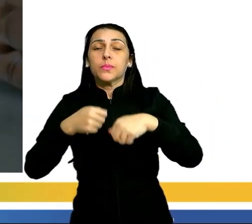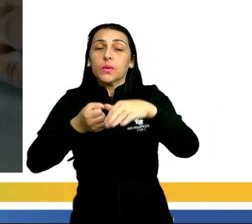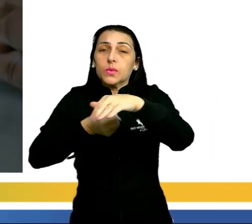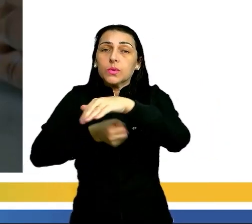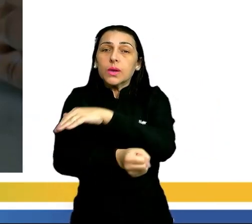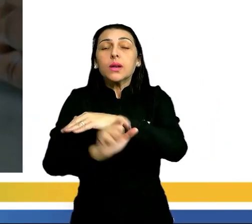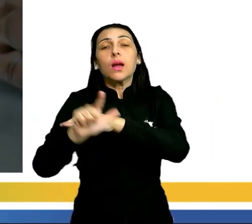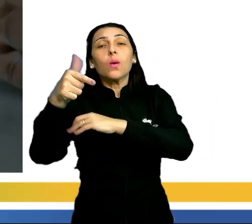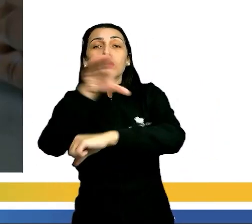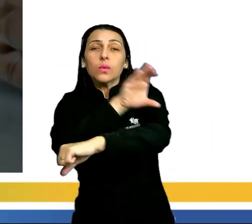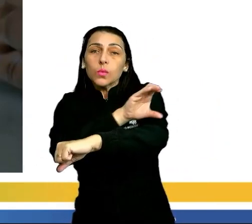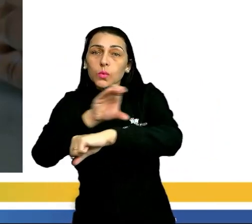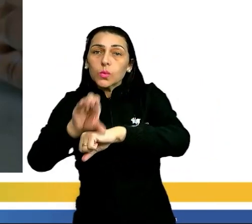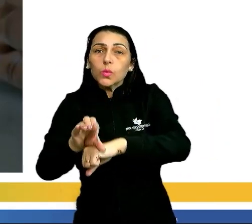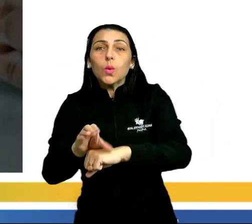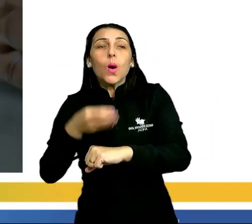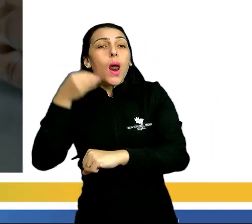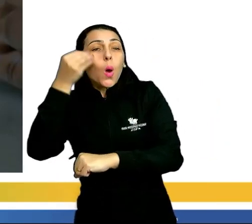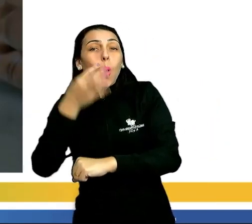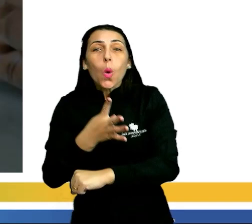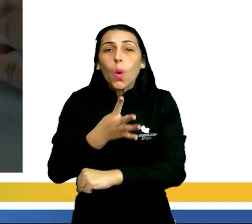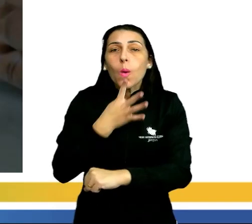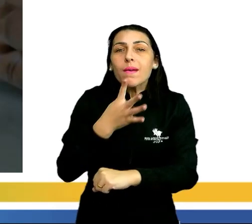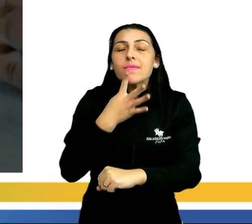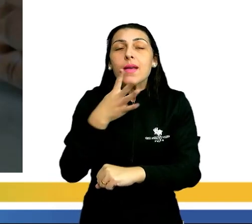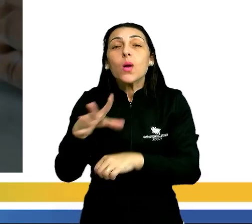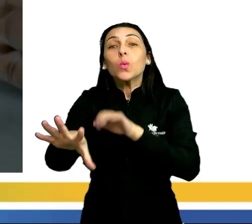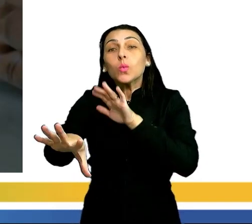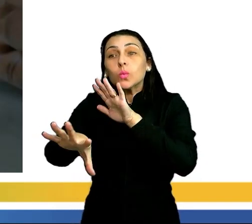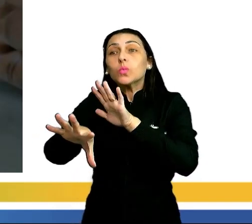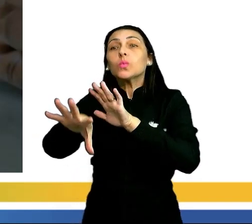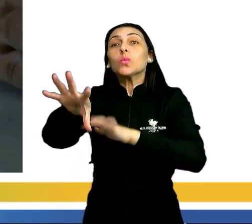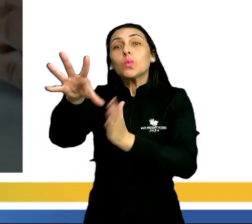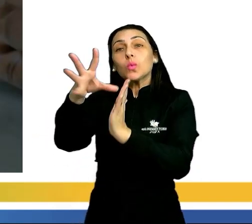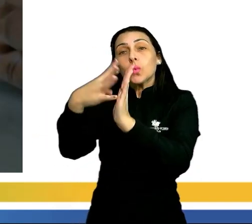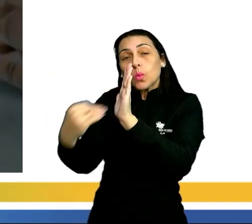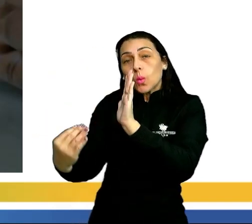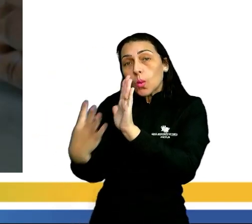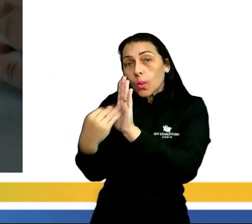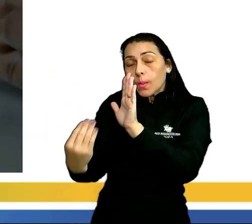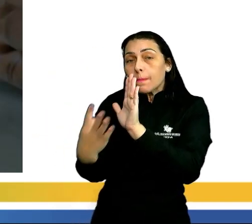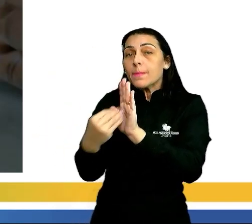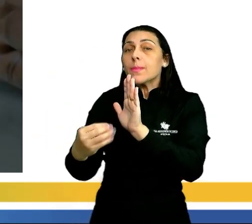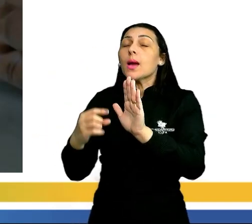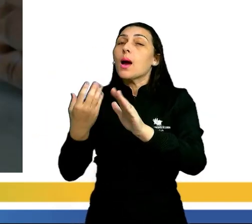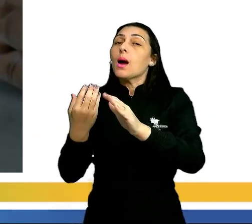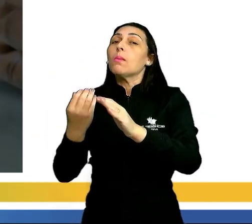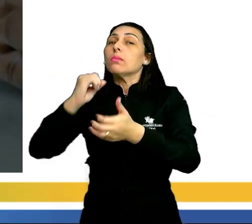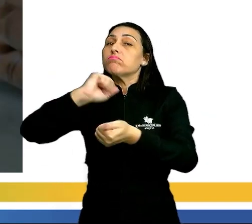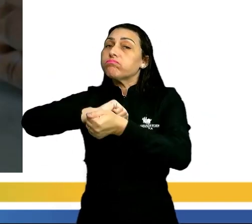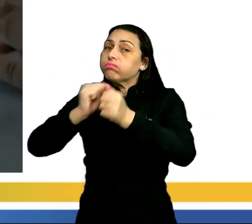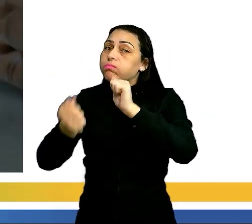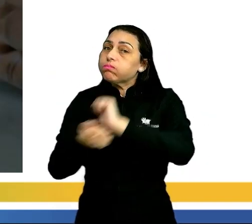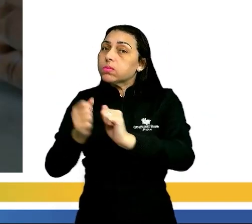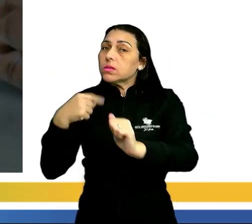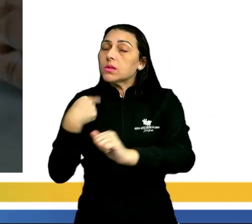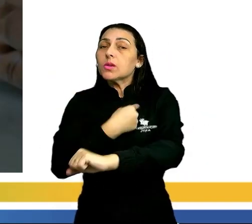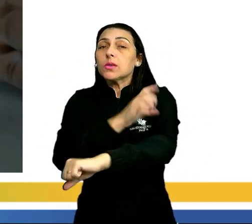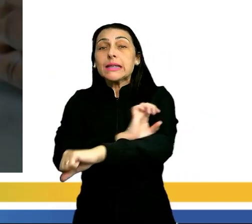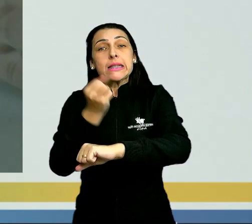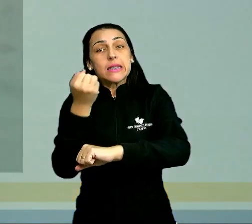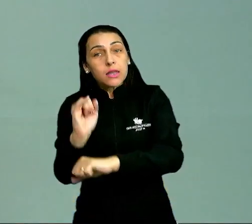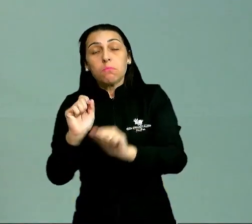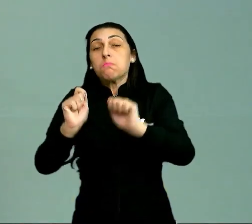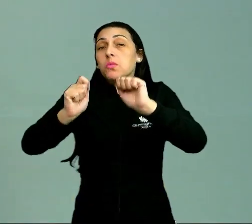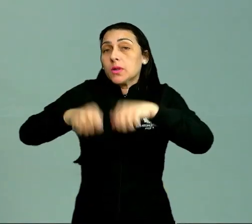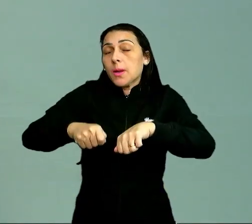na outra cultura para adquirir dela os aspectos positivos, incorporar a nossa cultura, se isso for necessário. É